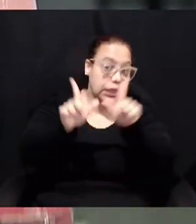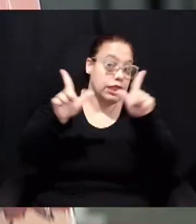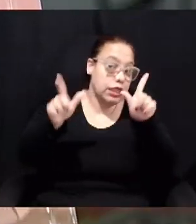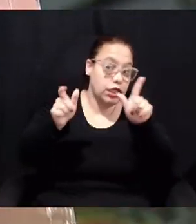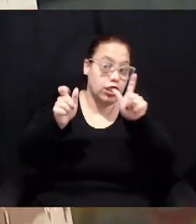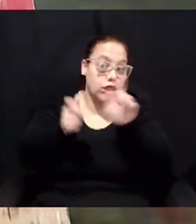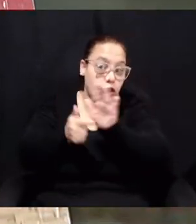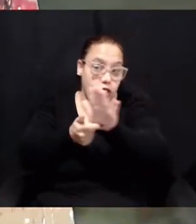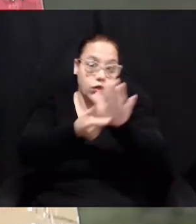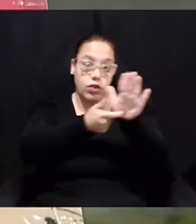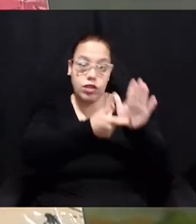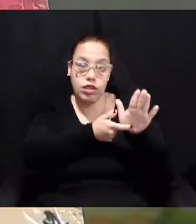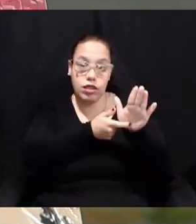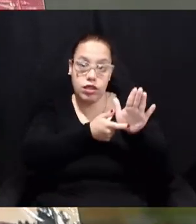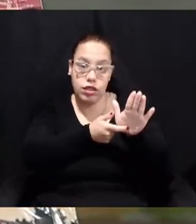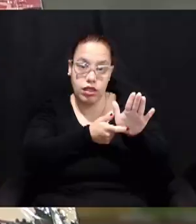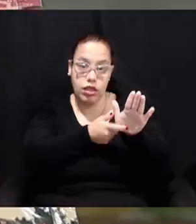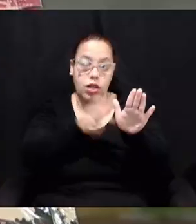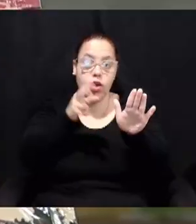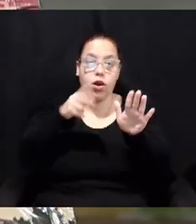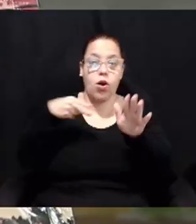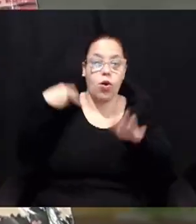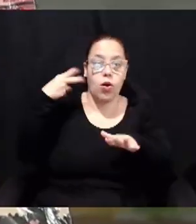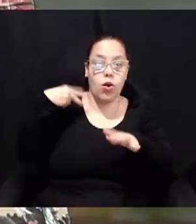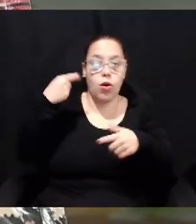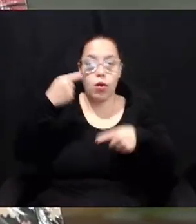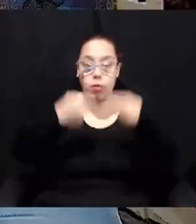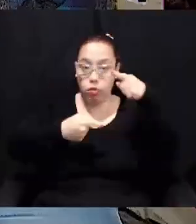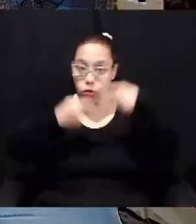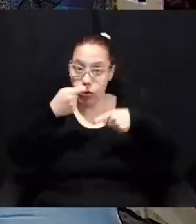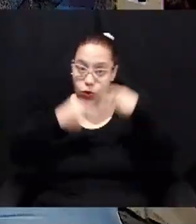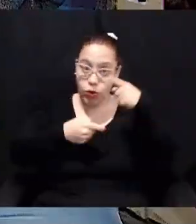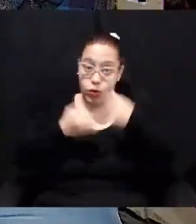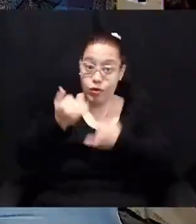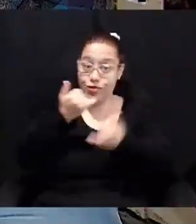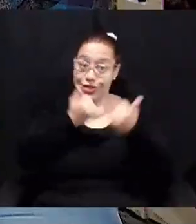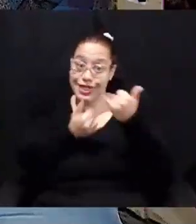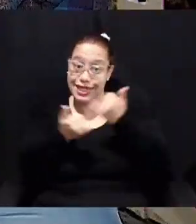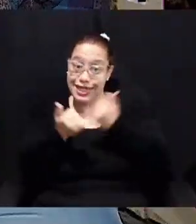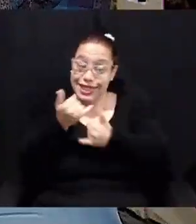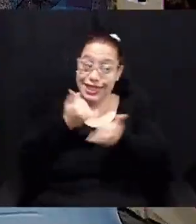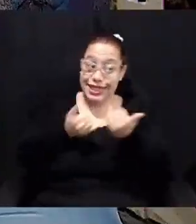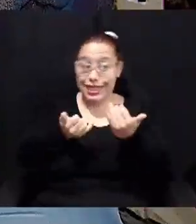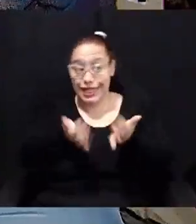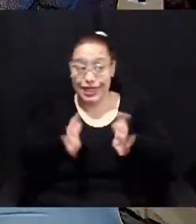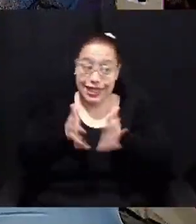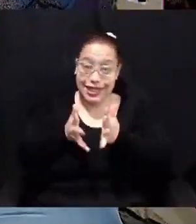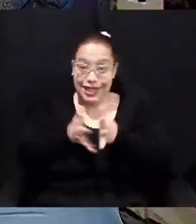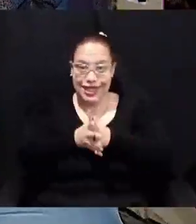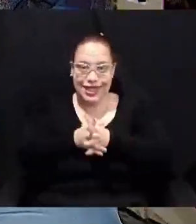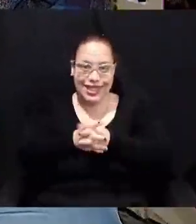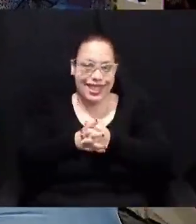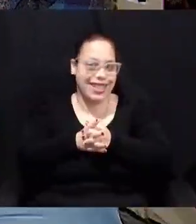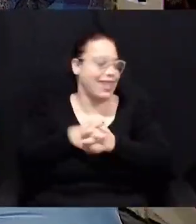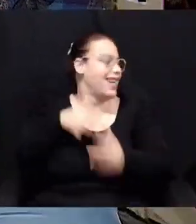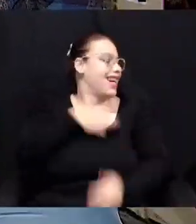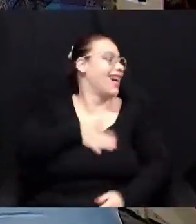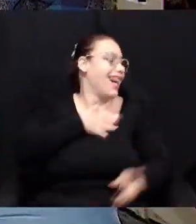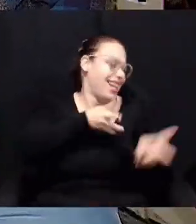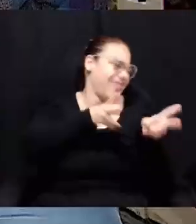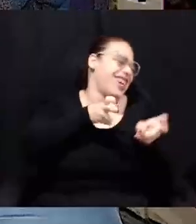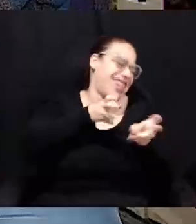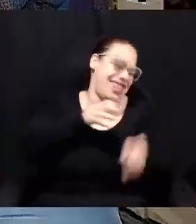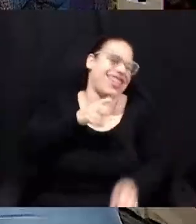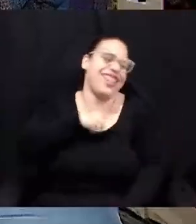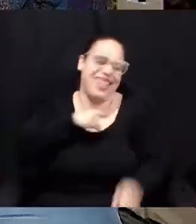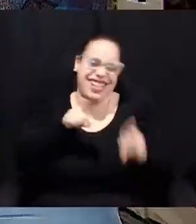mais histórico-político e tal. Sempre um trocadilho é bem-vindo, né? Adoro trocadilhos. Eu percebi, eu também. E